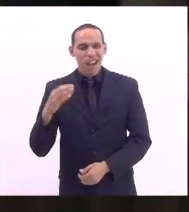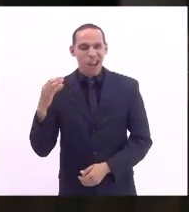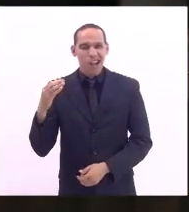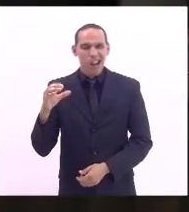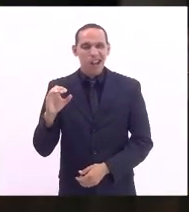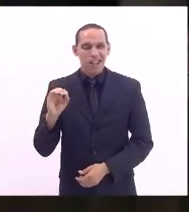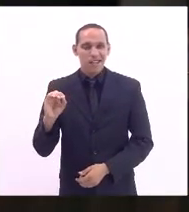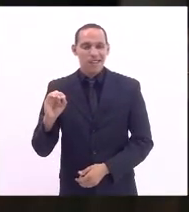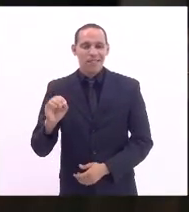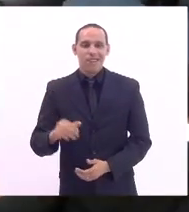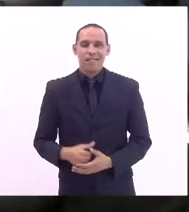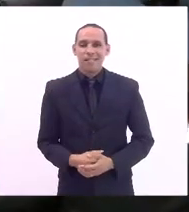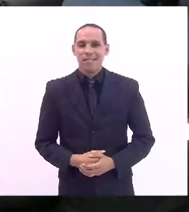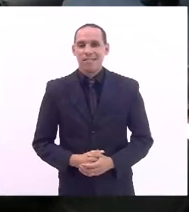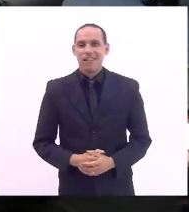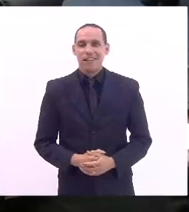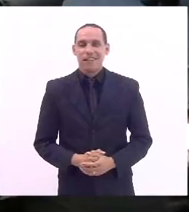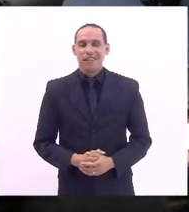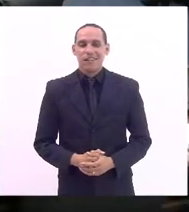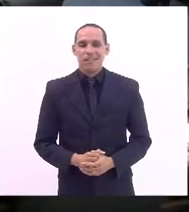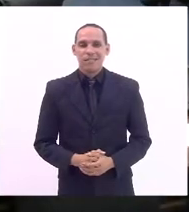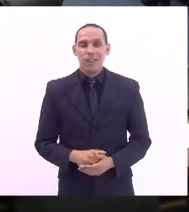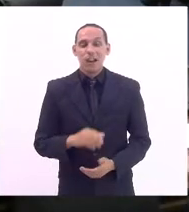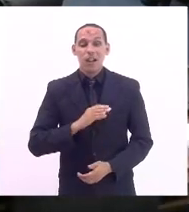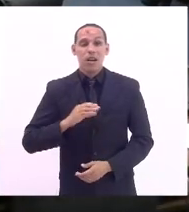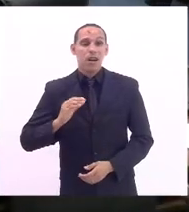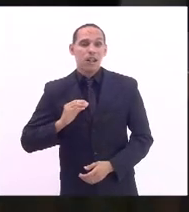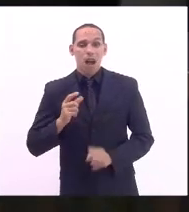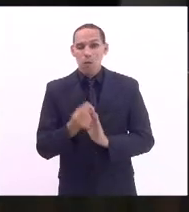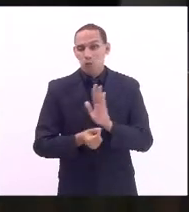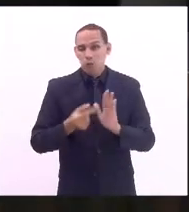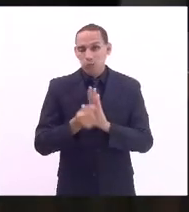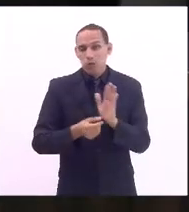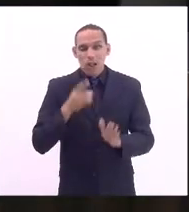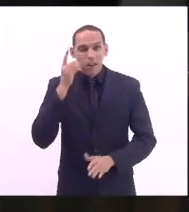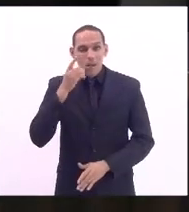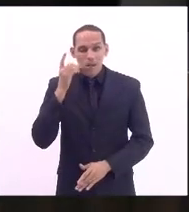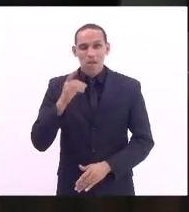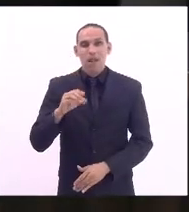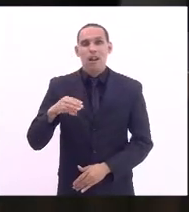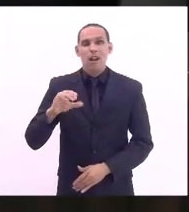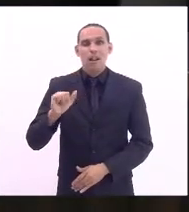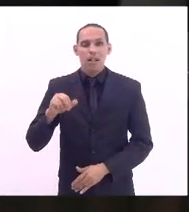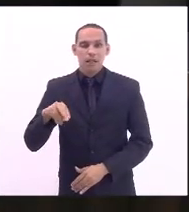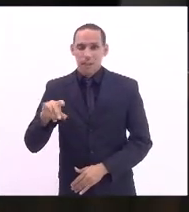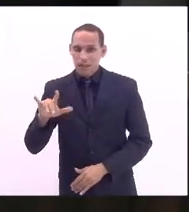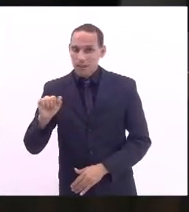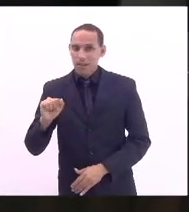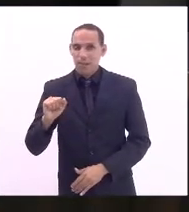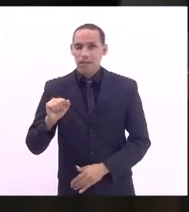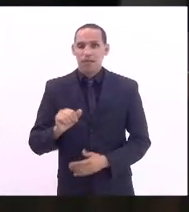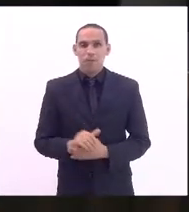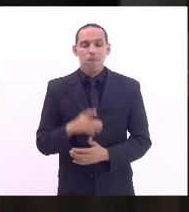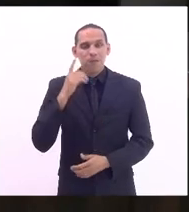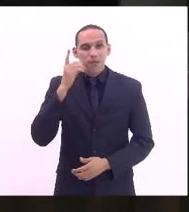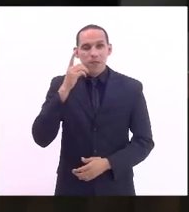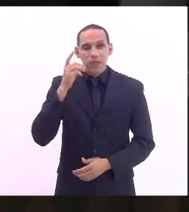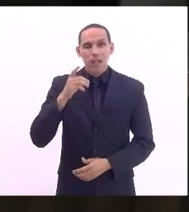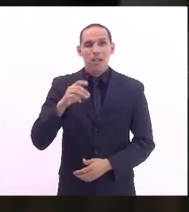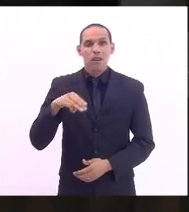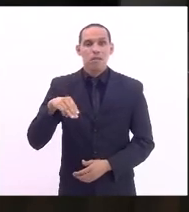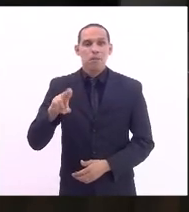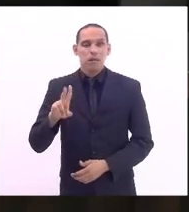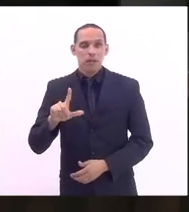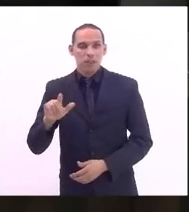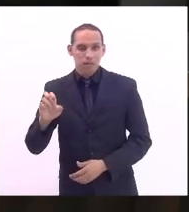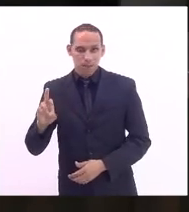zero. Pela Comissão de Orçamento, deputado Márcio Canella. Deputado Márcio Canella, deputado Marcos Miller.